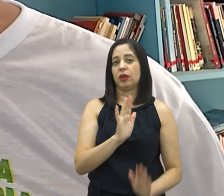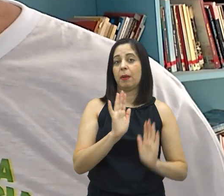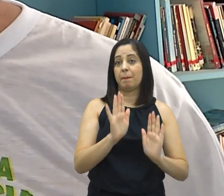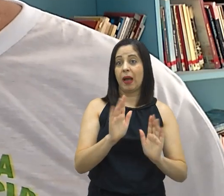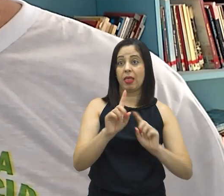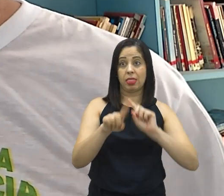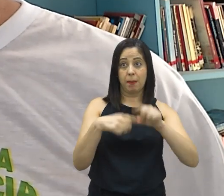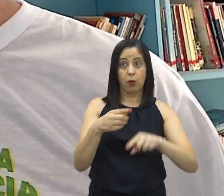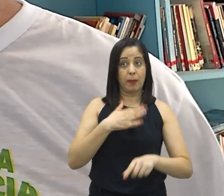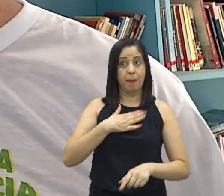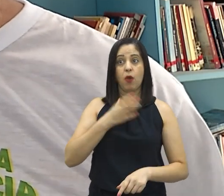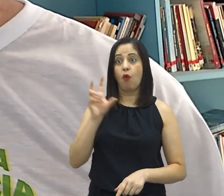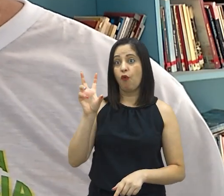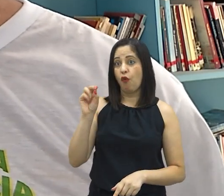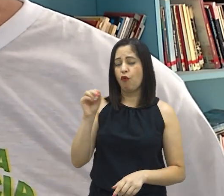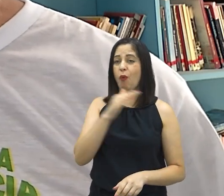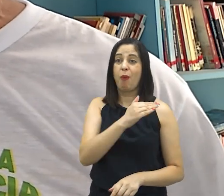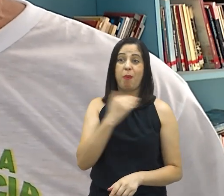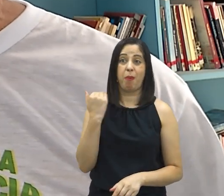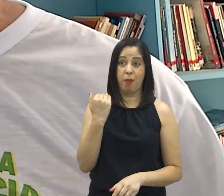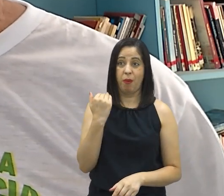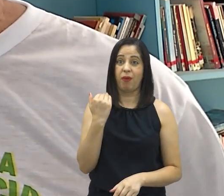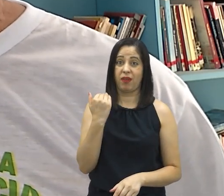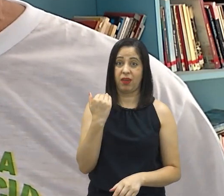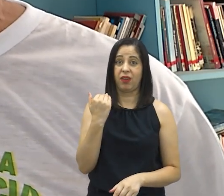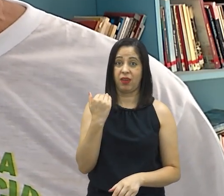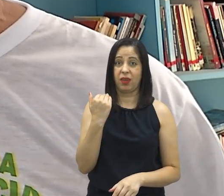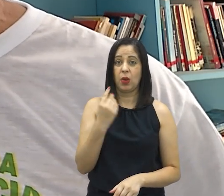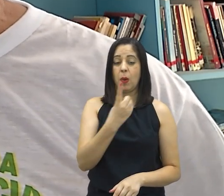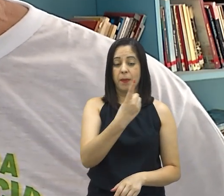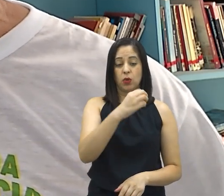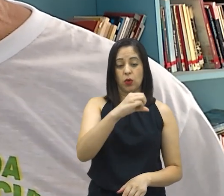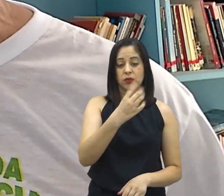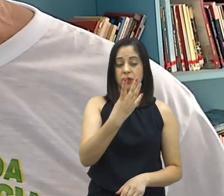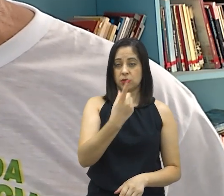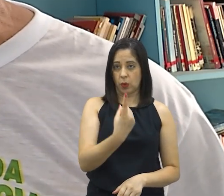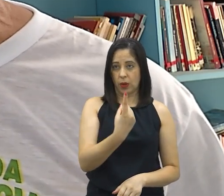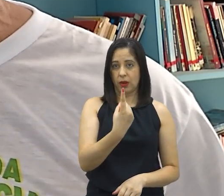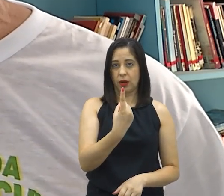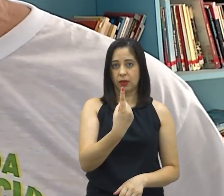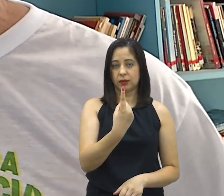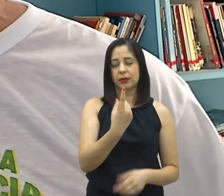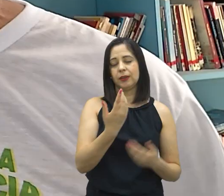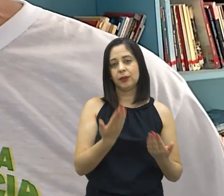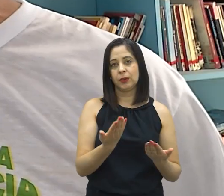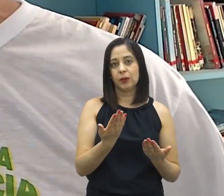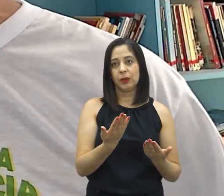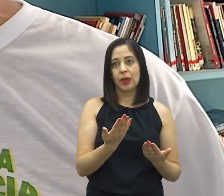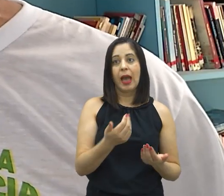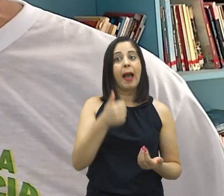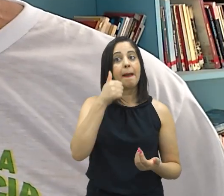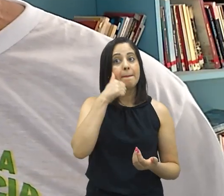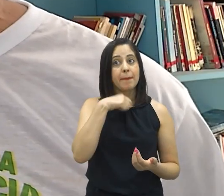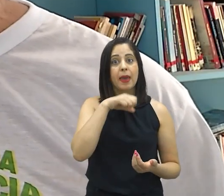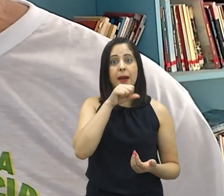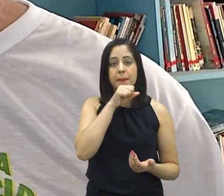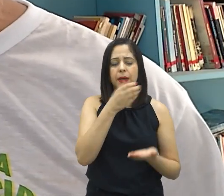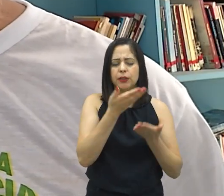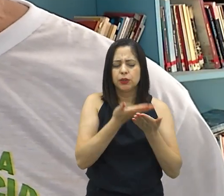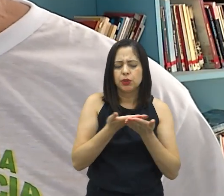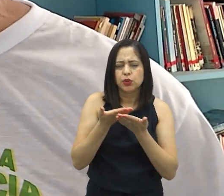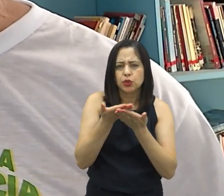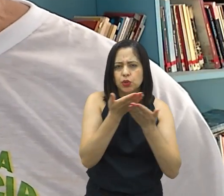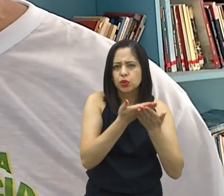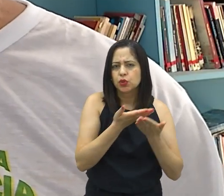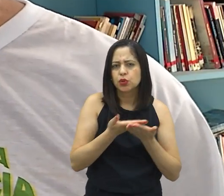anos de idade. Depois meu avô faleceu em 1941, né? Minha mãe